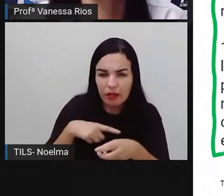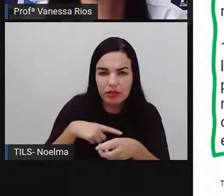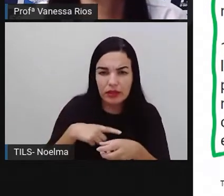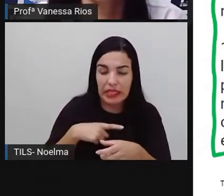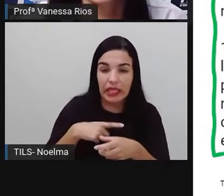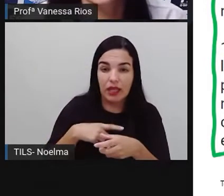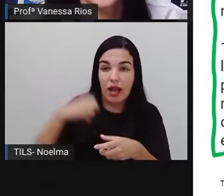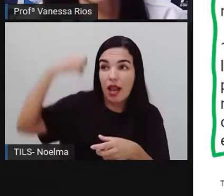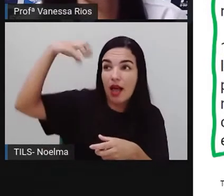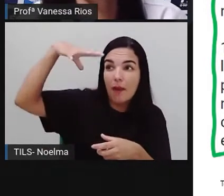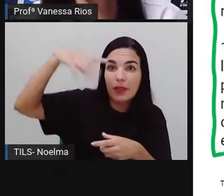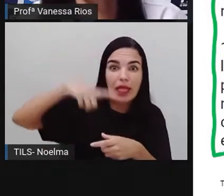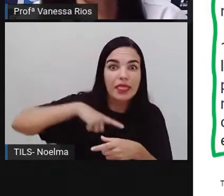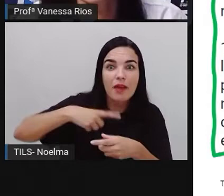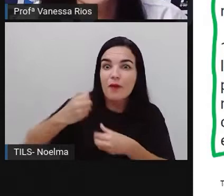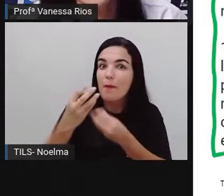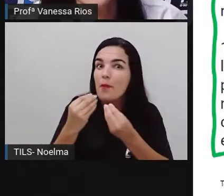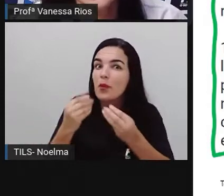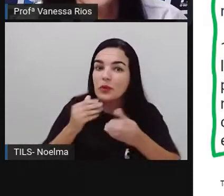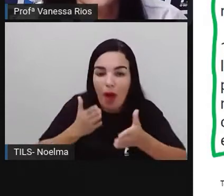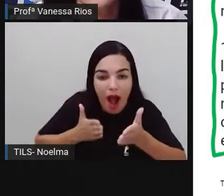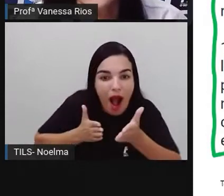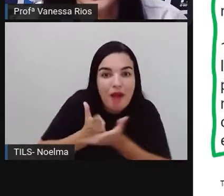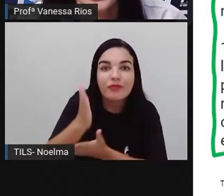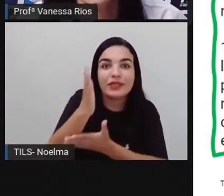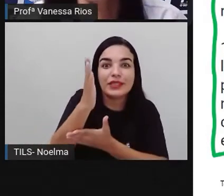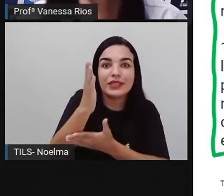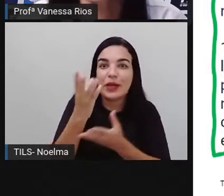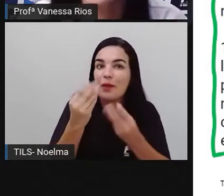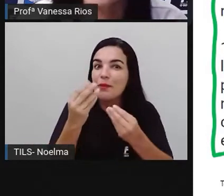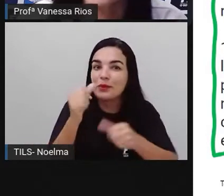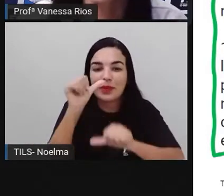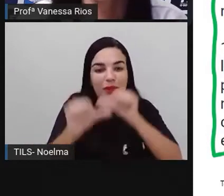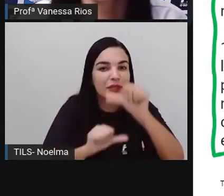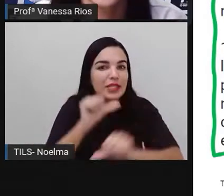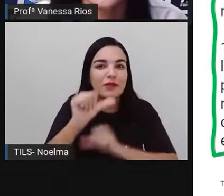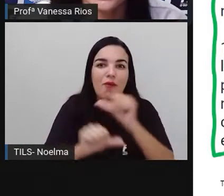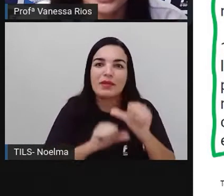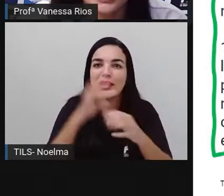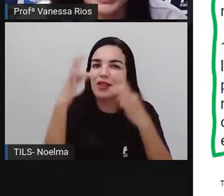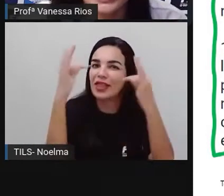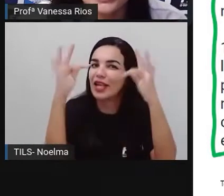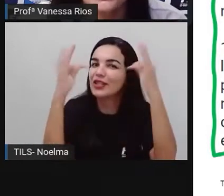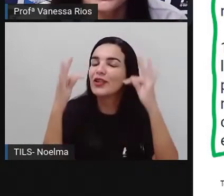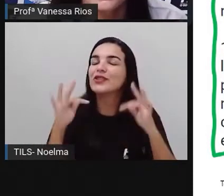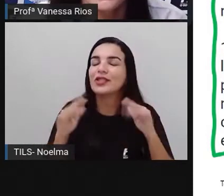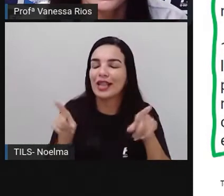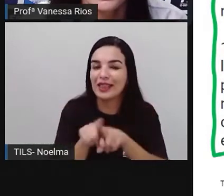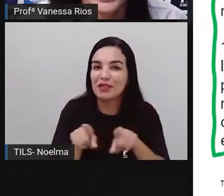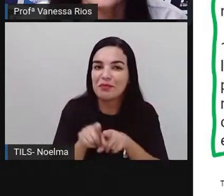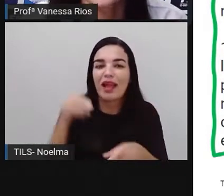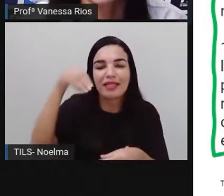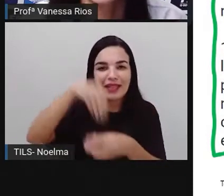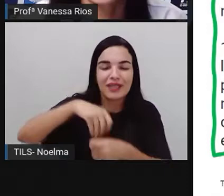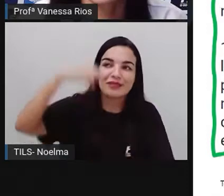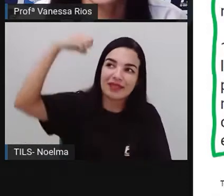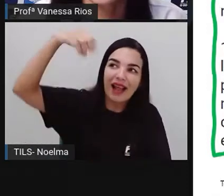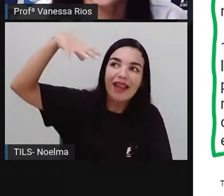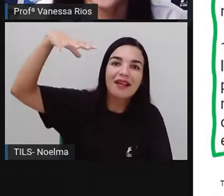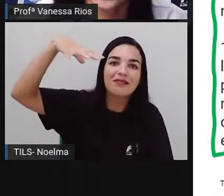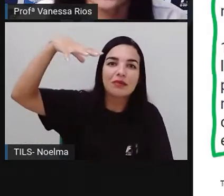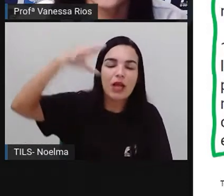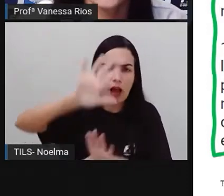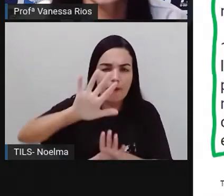o avanço, as mudanças na tecnologia, inclusive nas lâmpadas. As lâmpadas